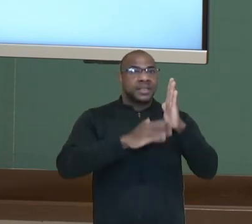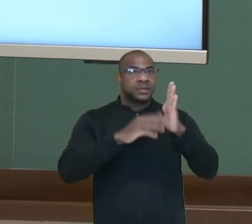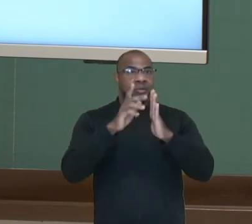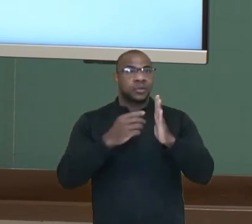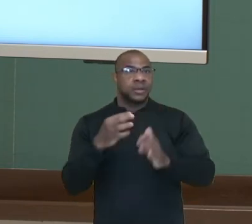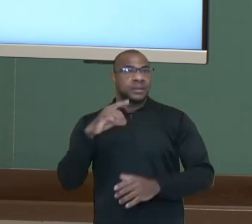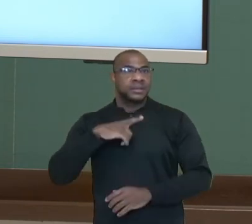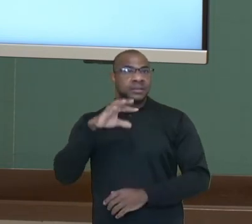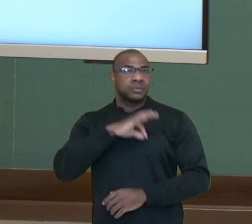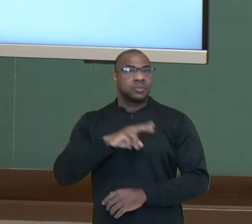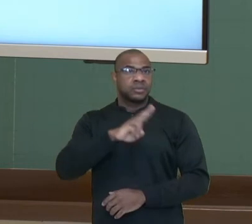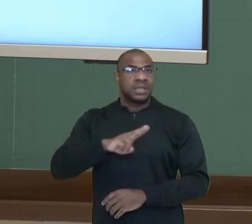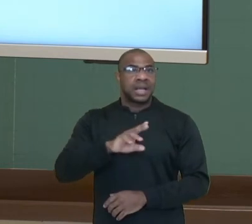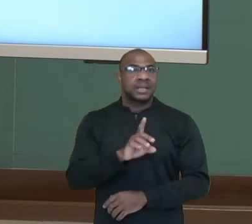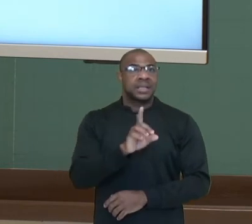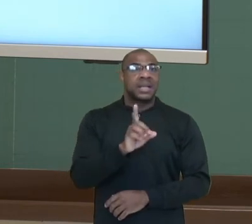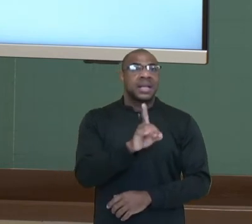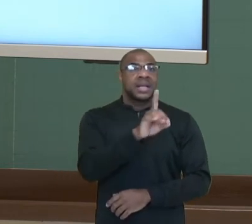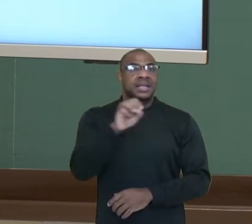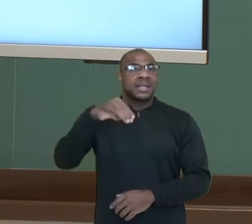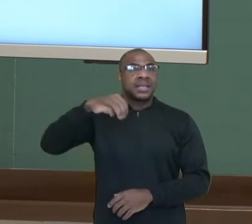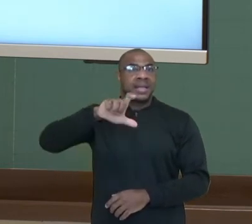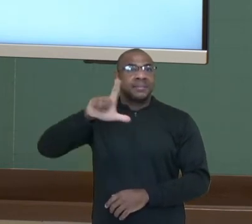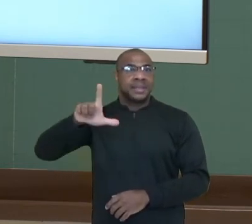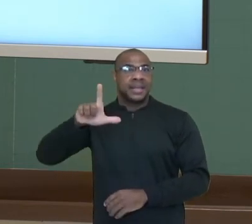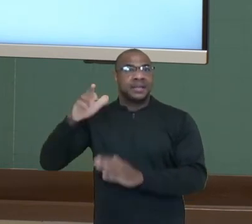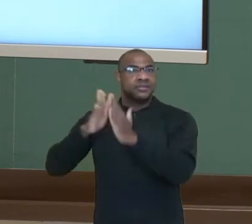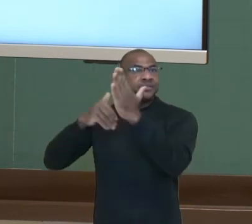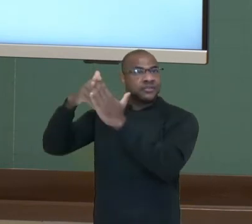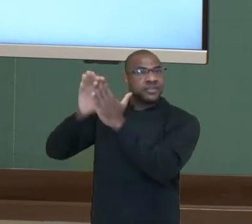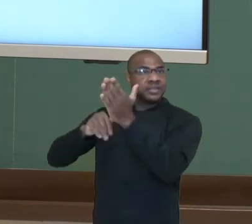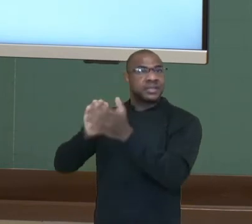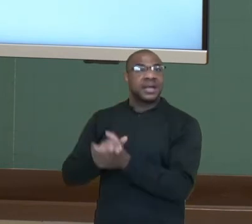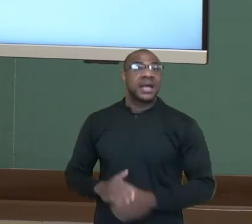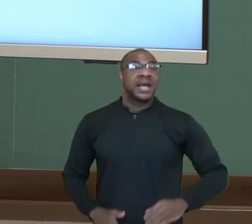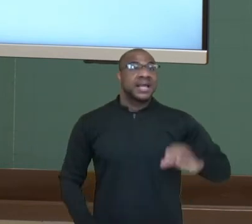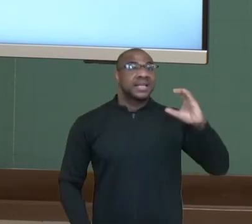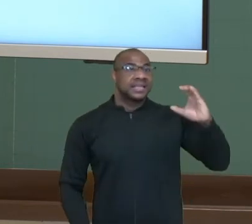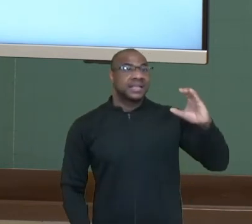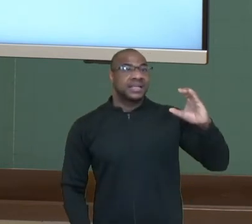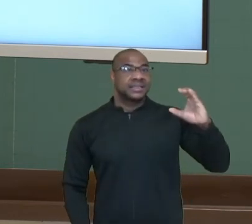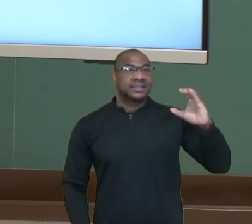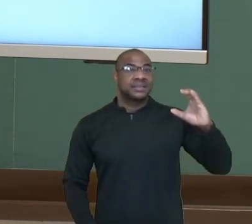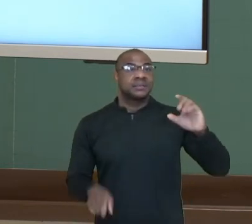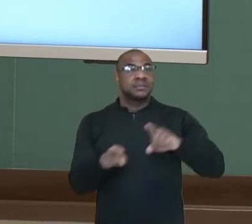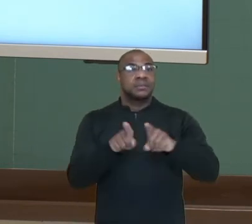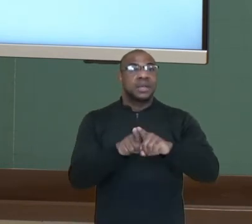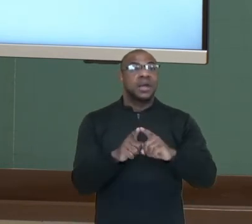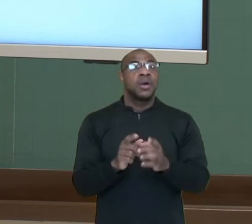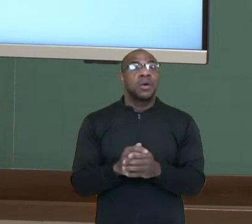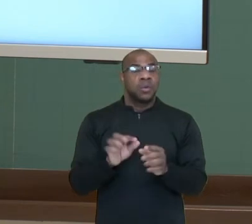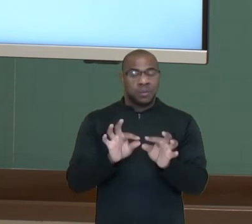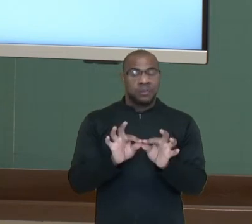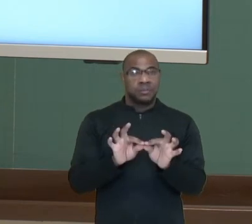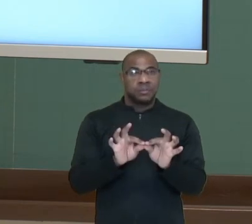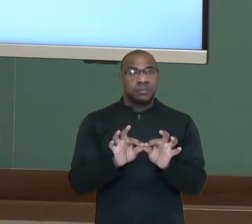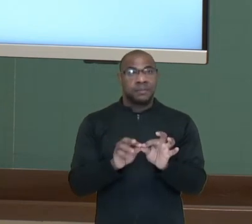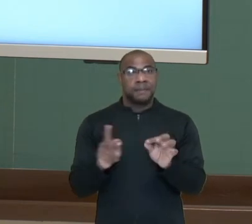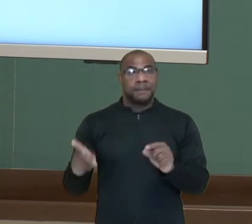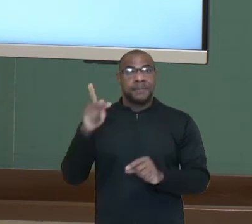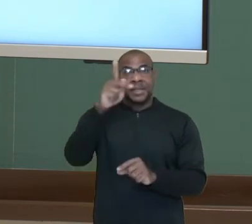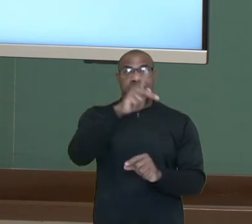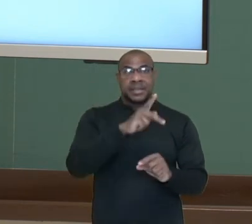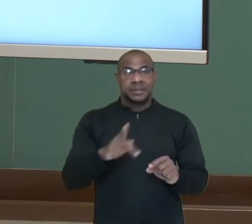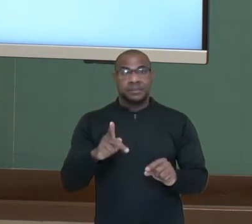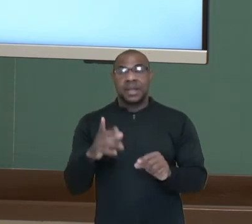para pintar 1 metro quadrado de parede. E na letra C, o perímetro de um quadrado é dado pela soma das medidas dos